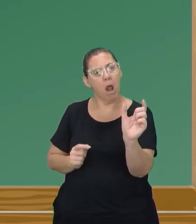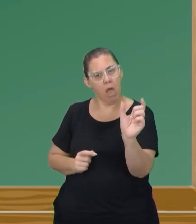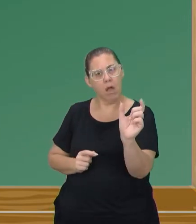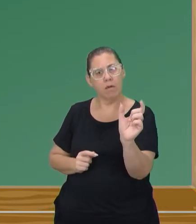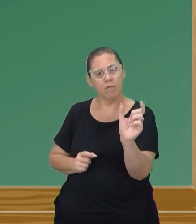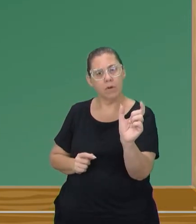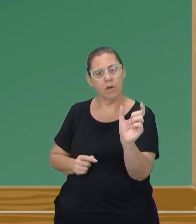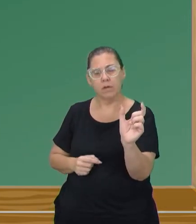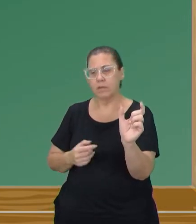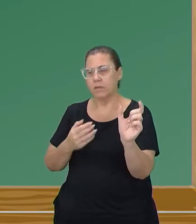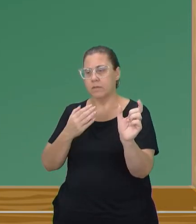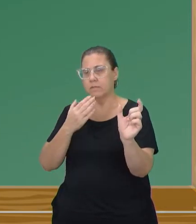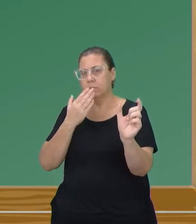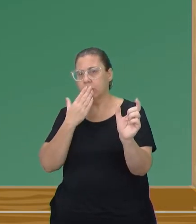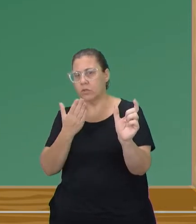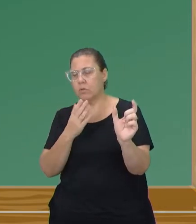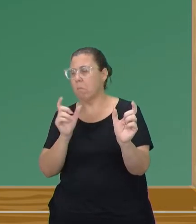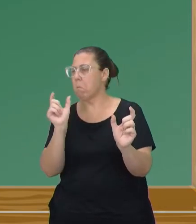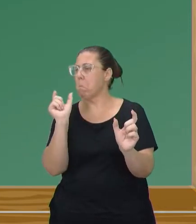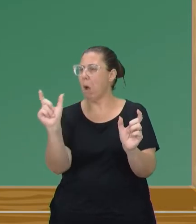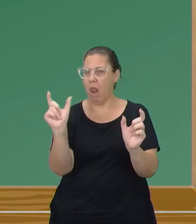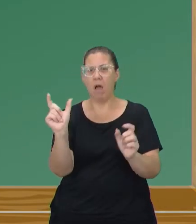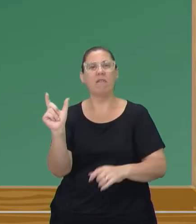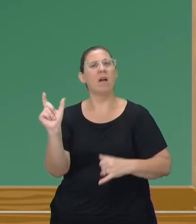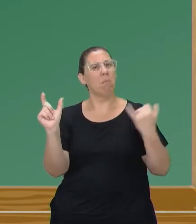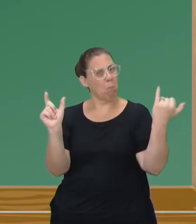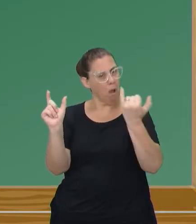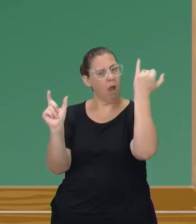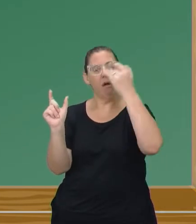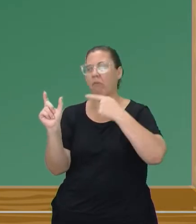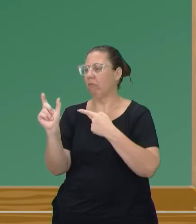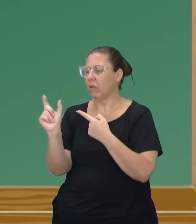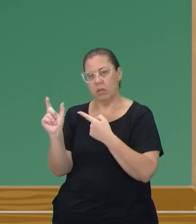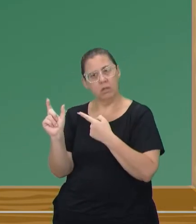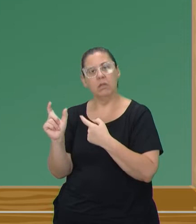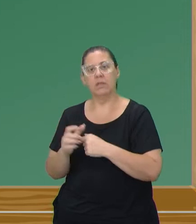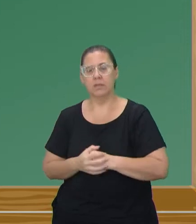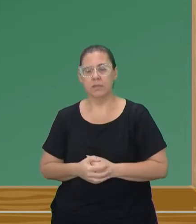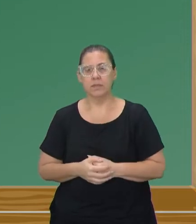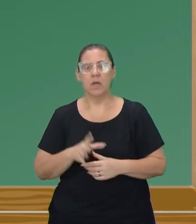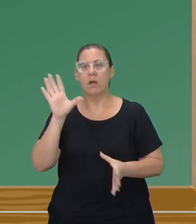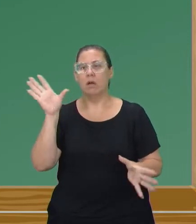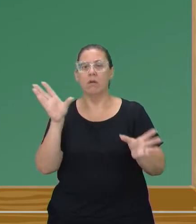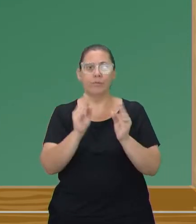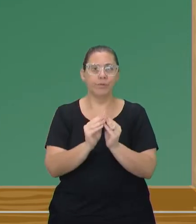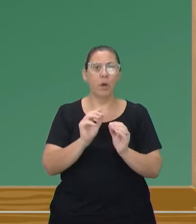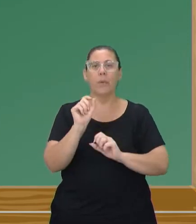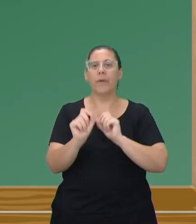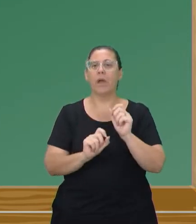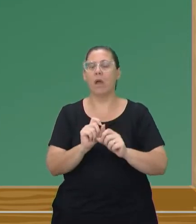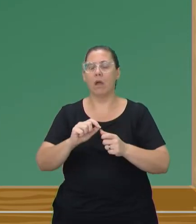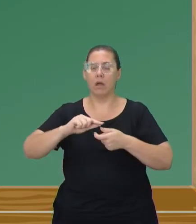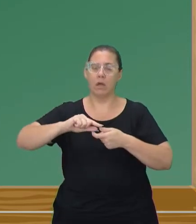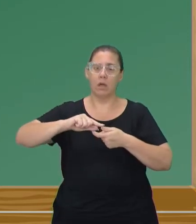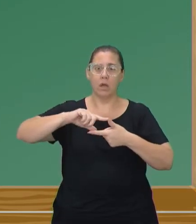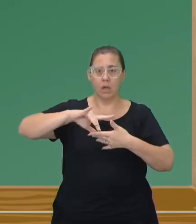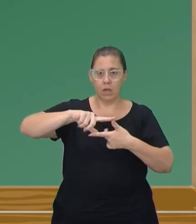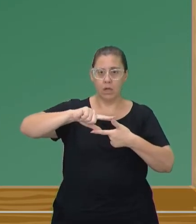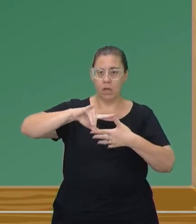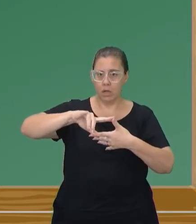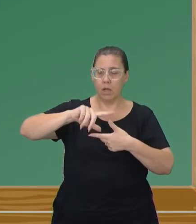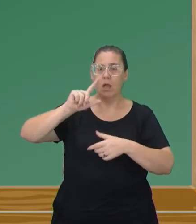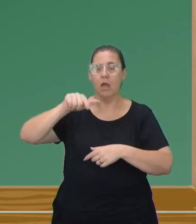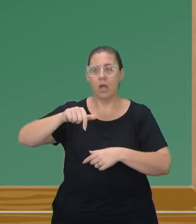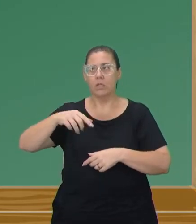até vou pedir para deixar na tela, porque essas palavras elas são importantes. Então, assim, resumindo, o que é o etnocentrismo?